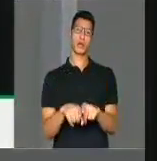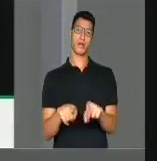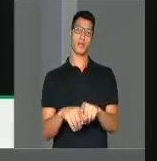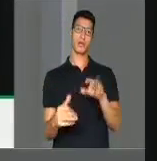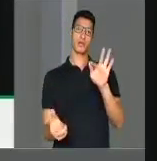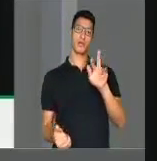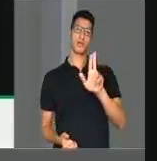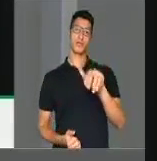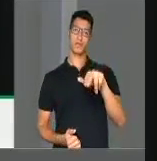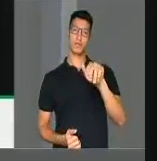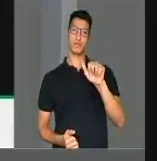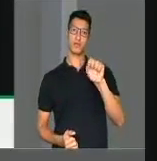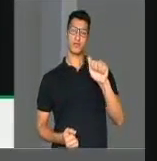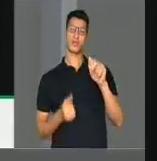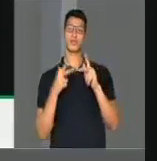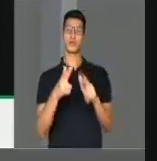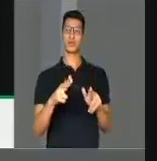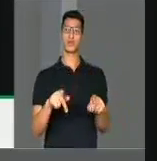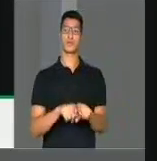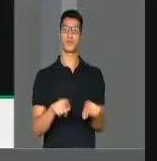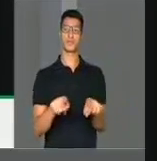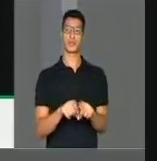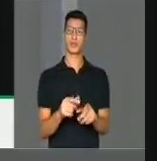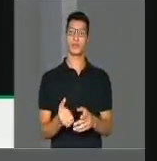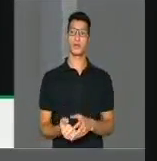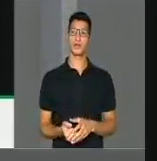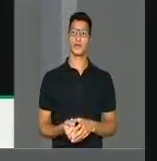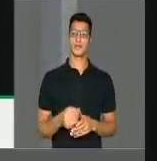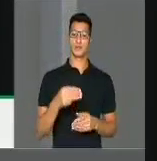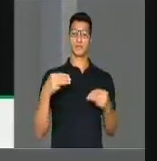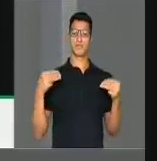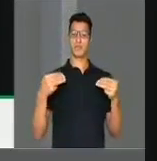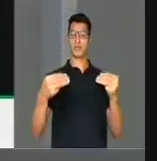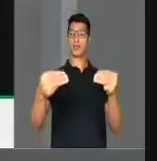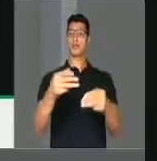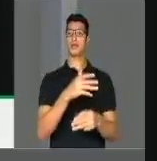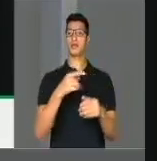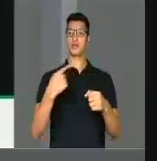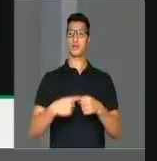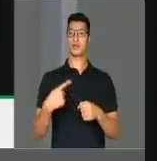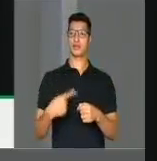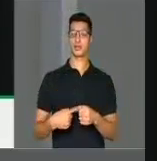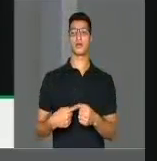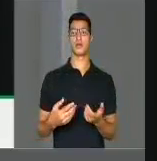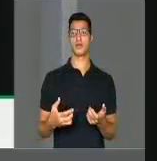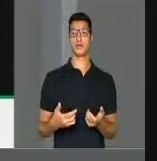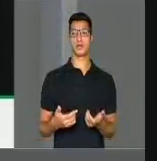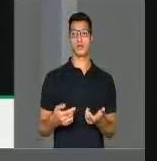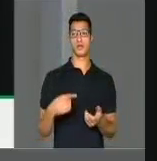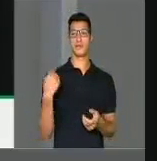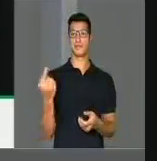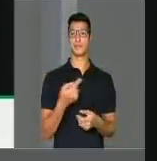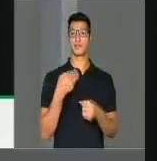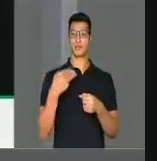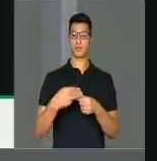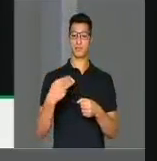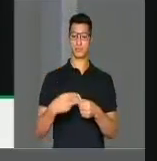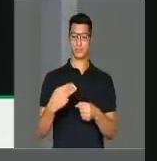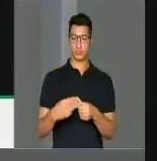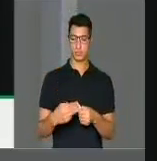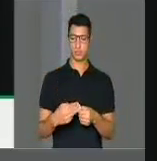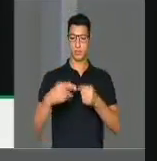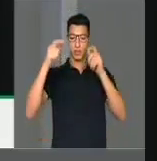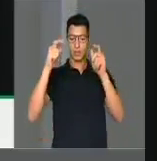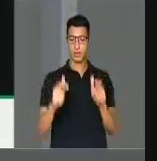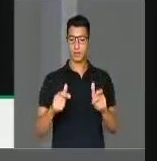federais, via FUNASA, como também via Ministério das Cidades. É importante os prefeitos de todos esses